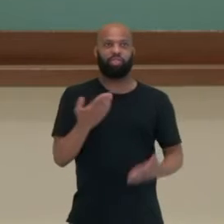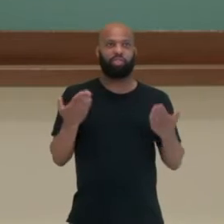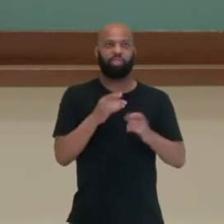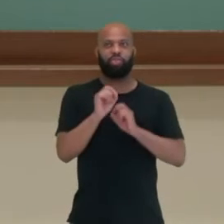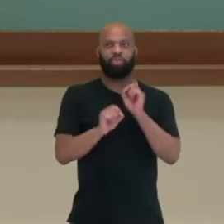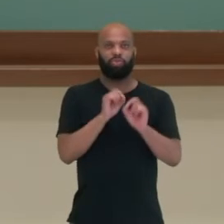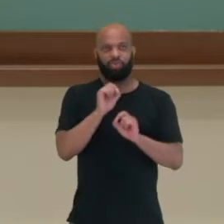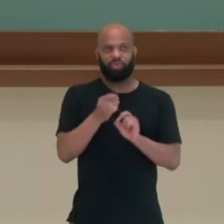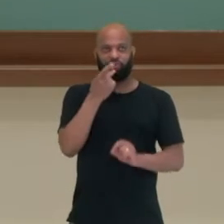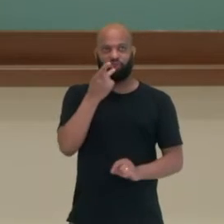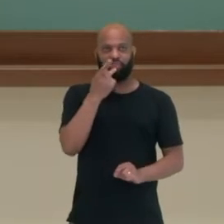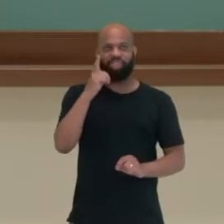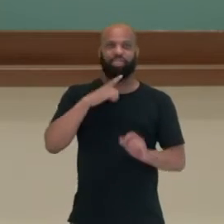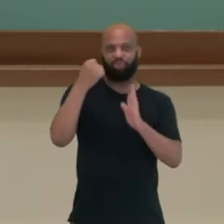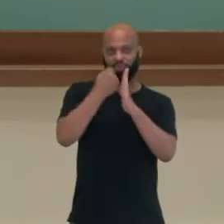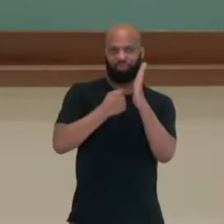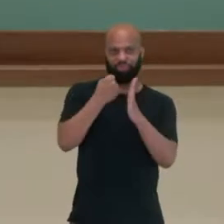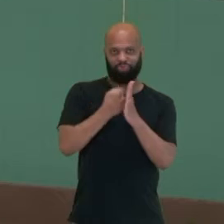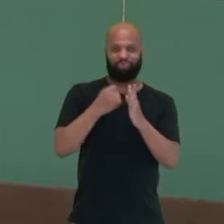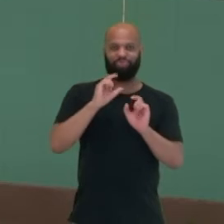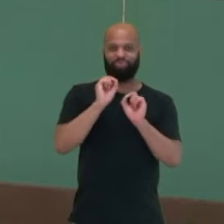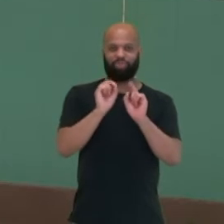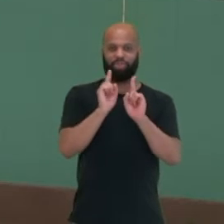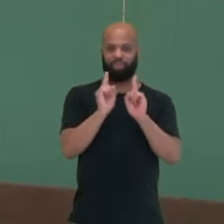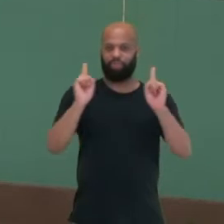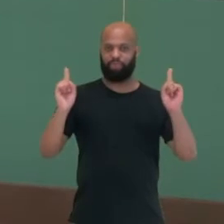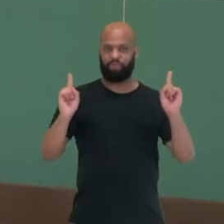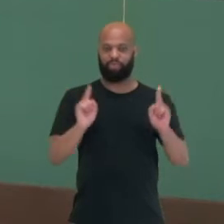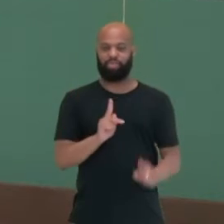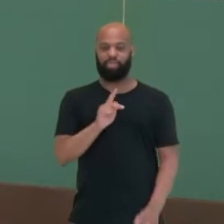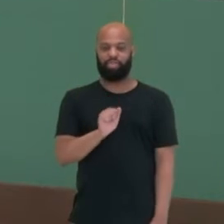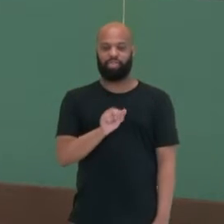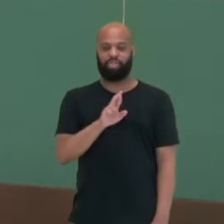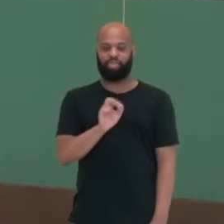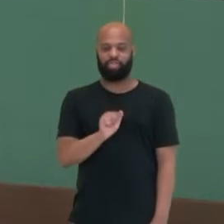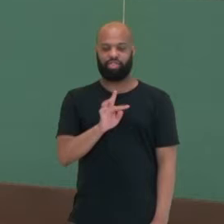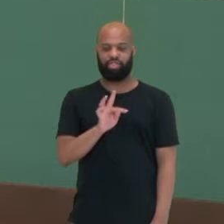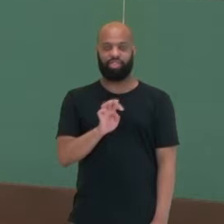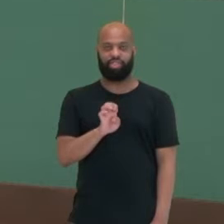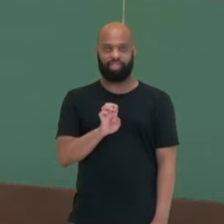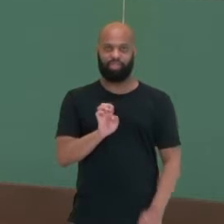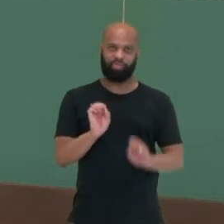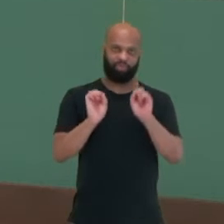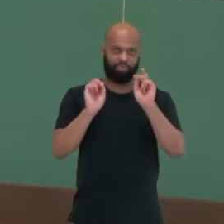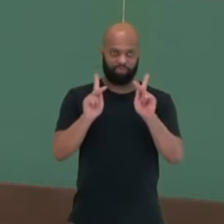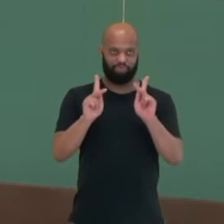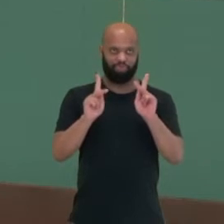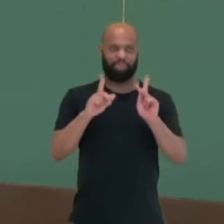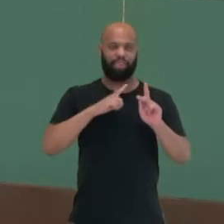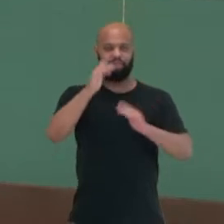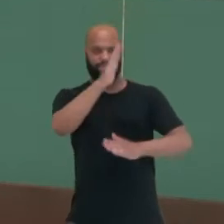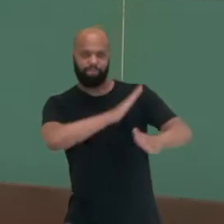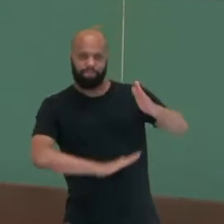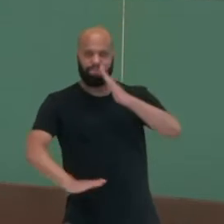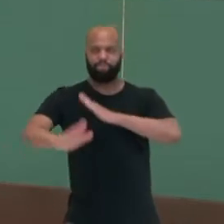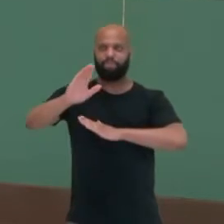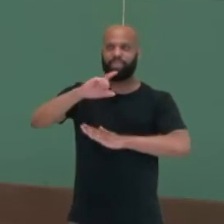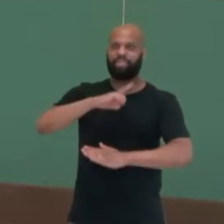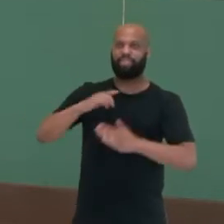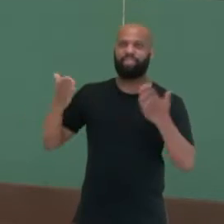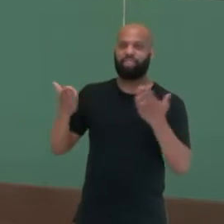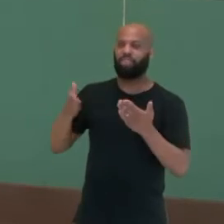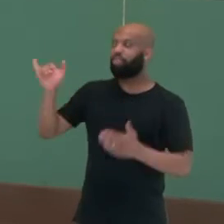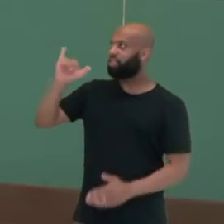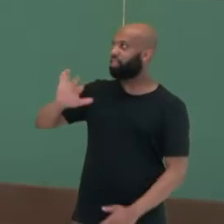falar sobre as lutas que mantêm distância. Aqui em específico, o Karatê. Então aqui é uma imagem que